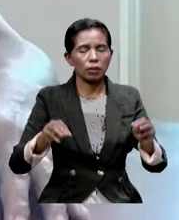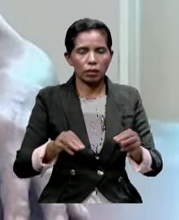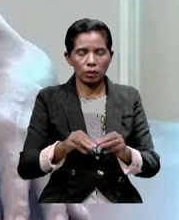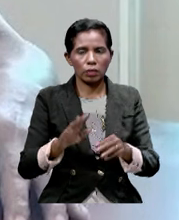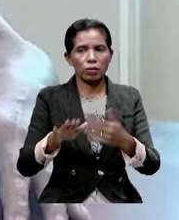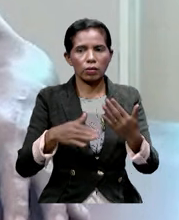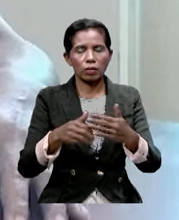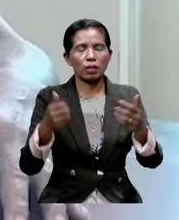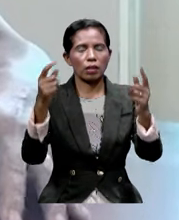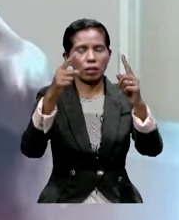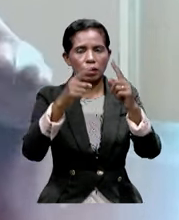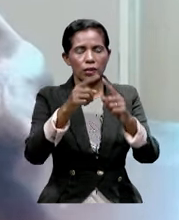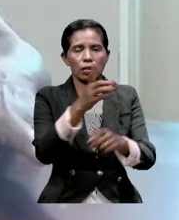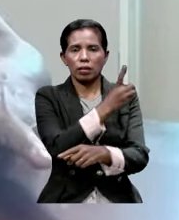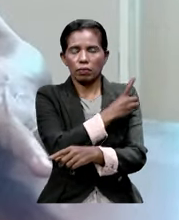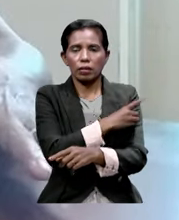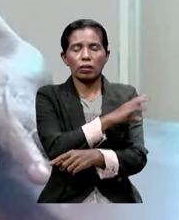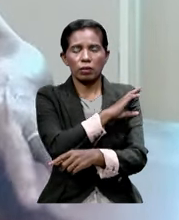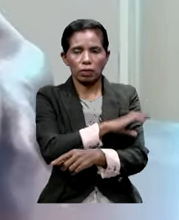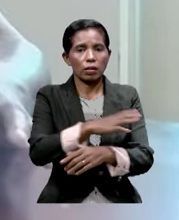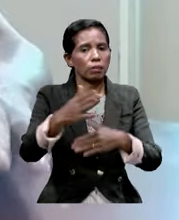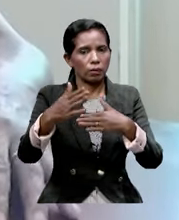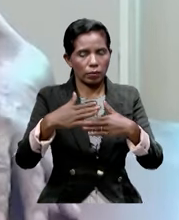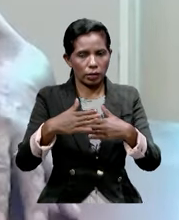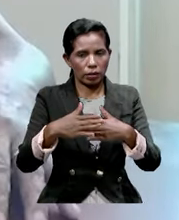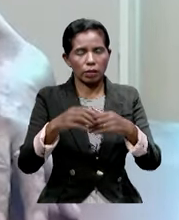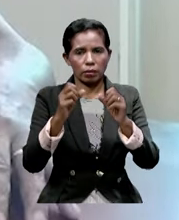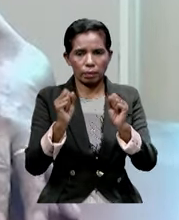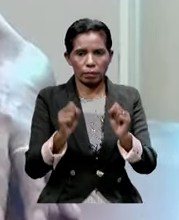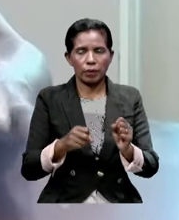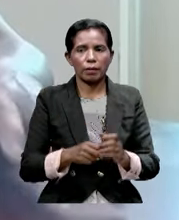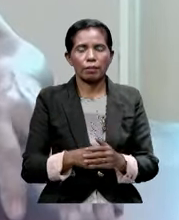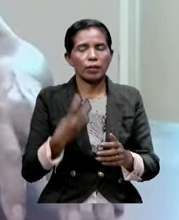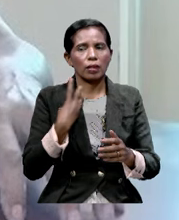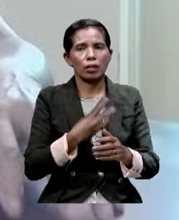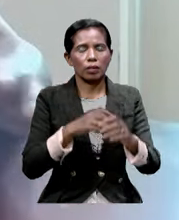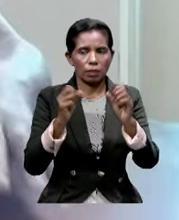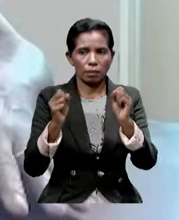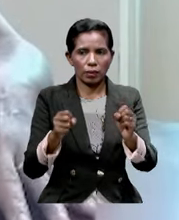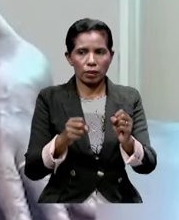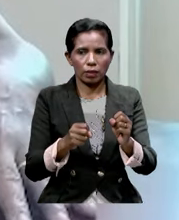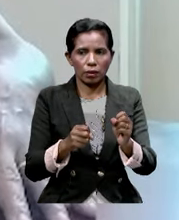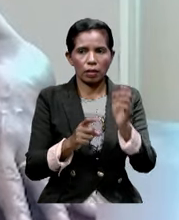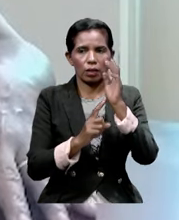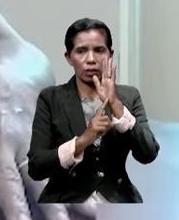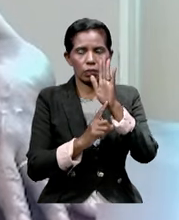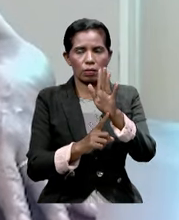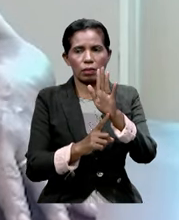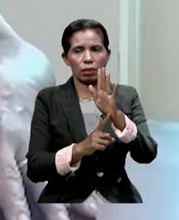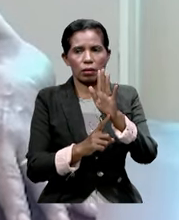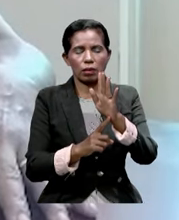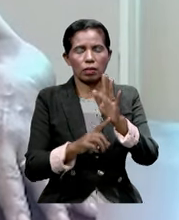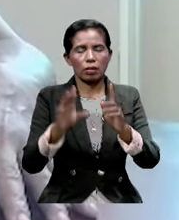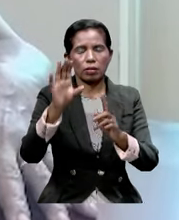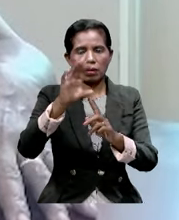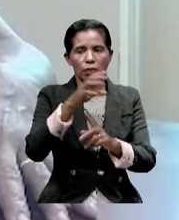ba autoridade defesa ka segurança ne be besi, atunune ita bele asegura, no relata ba komando